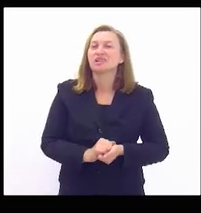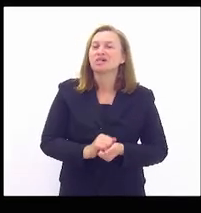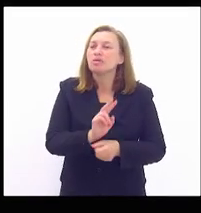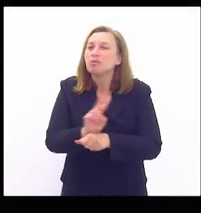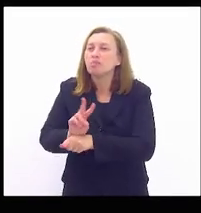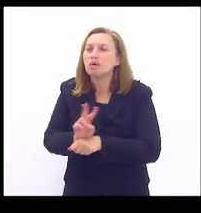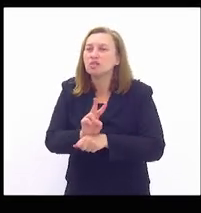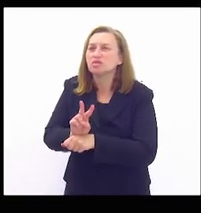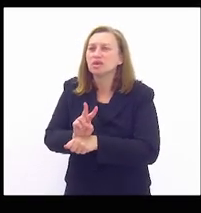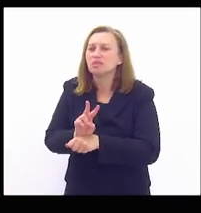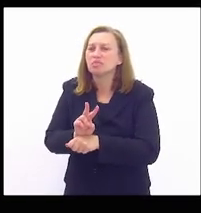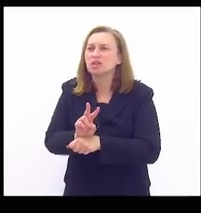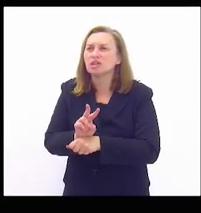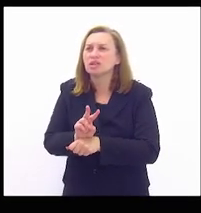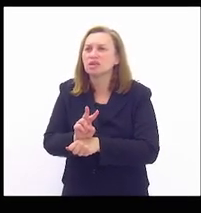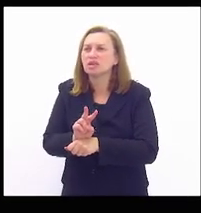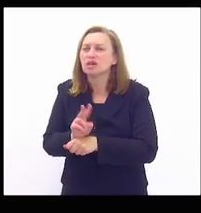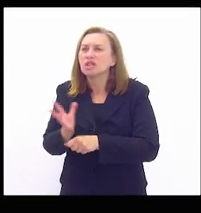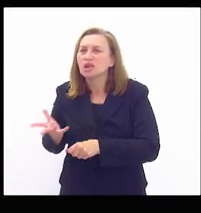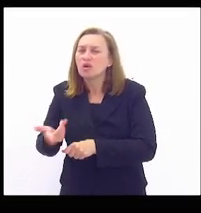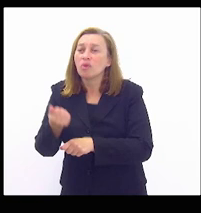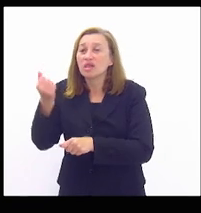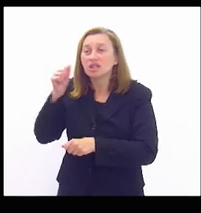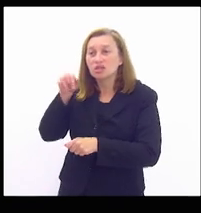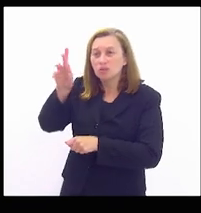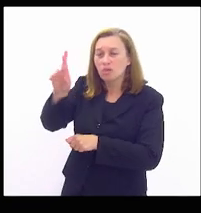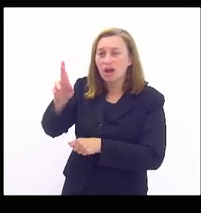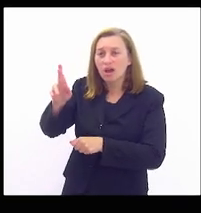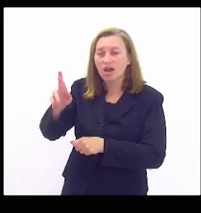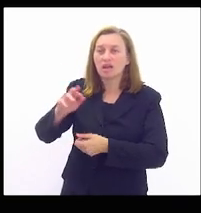monitoramento da qualidade do ar contínuo.